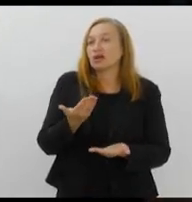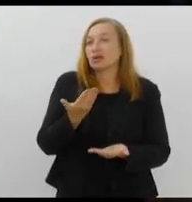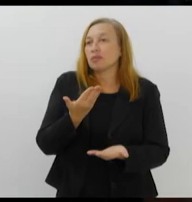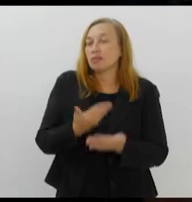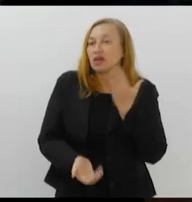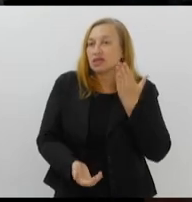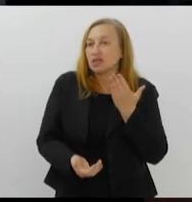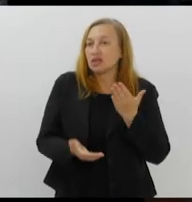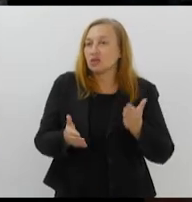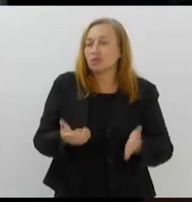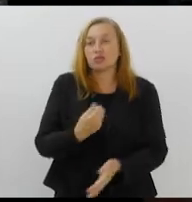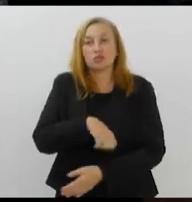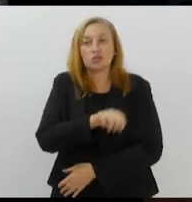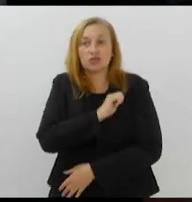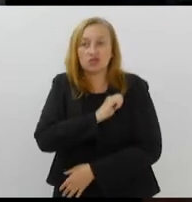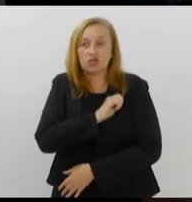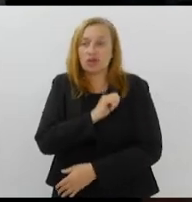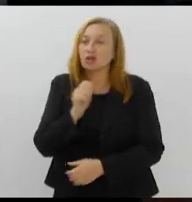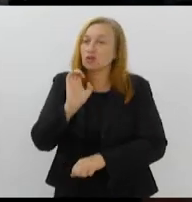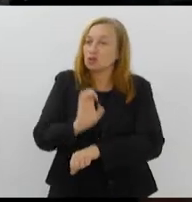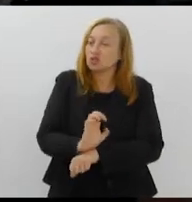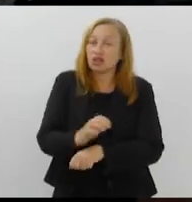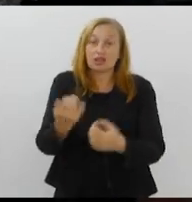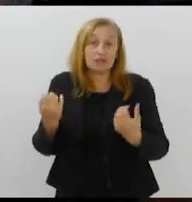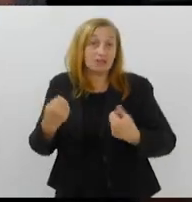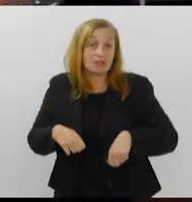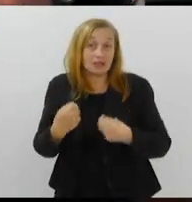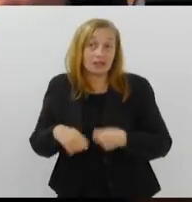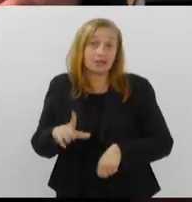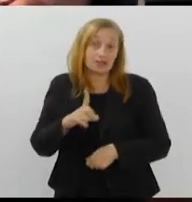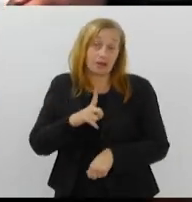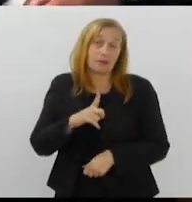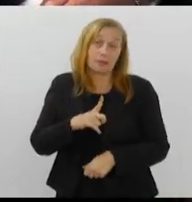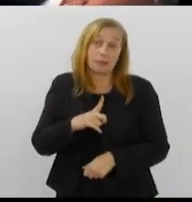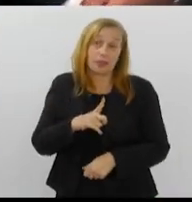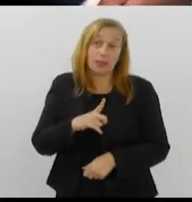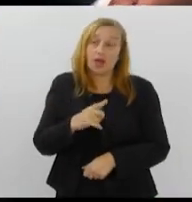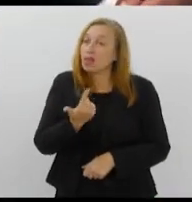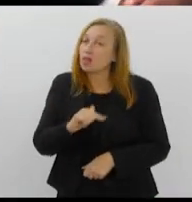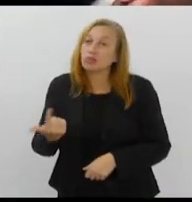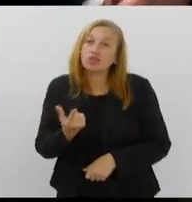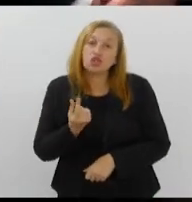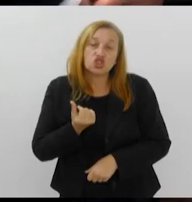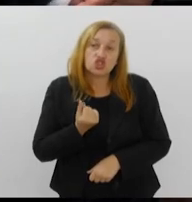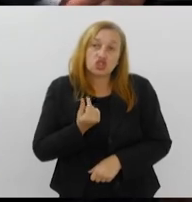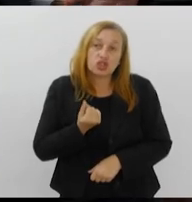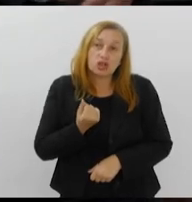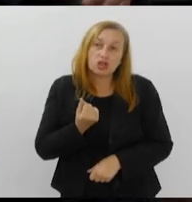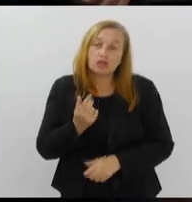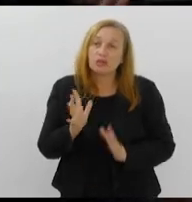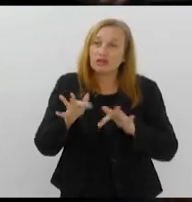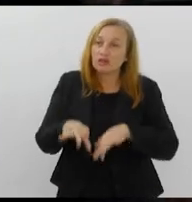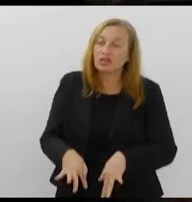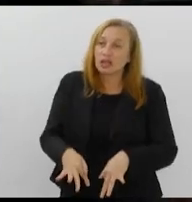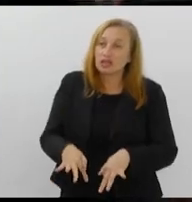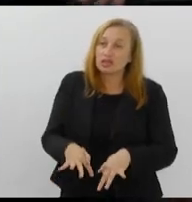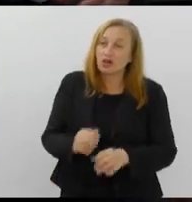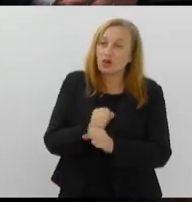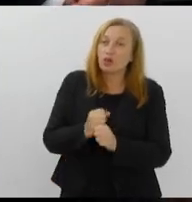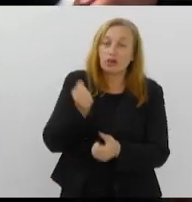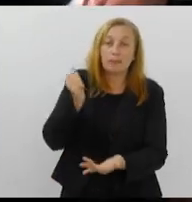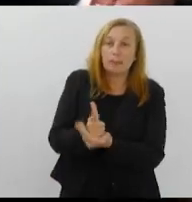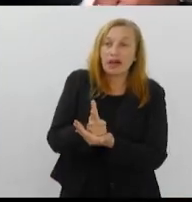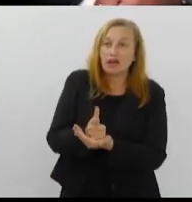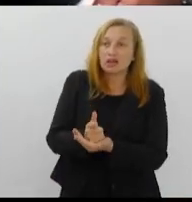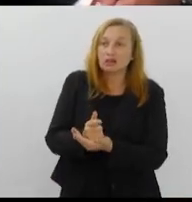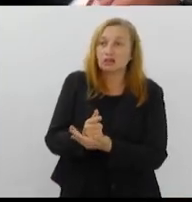fiscais num Estado que é deficitário, que, a rigor, não tem dinheiro para fechar o ano pagando todas as contas.